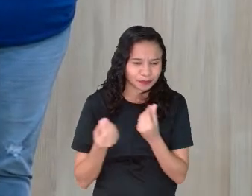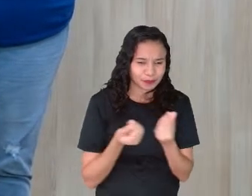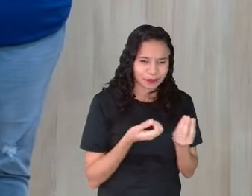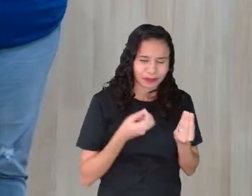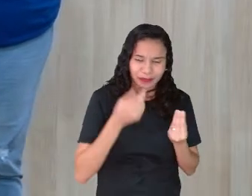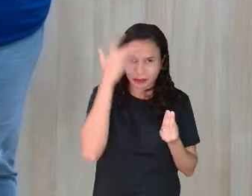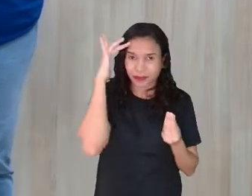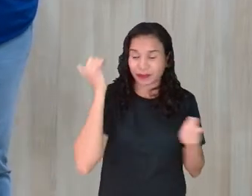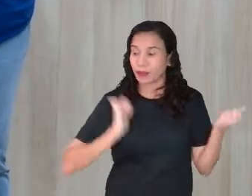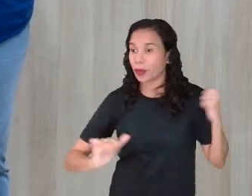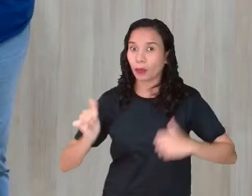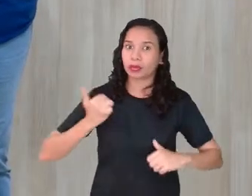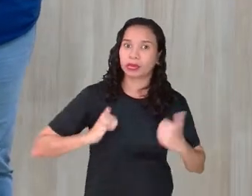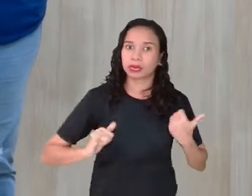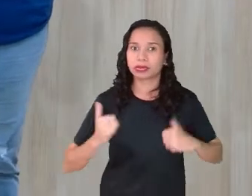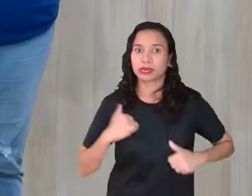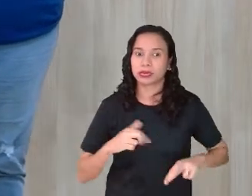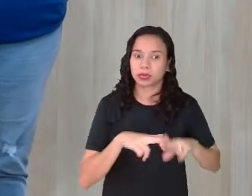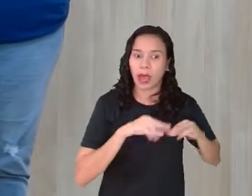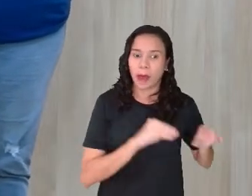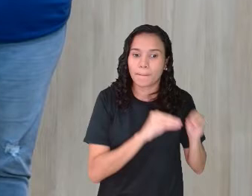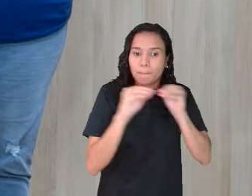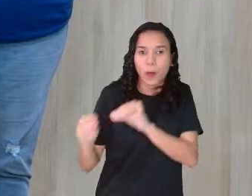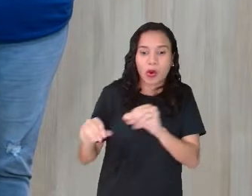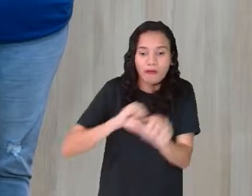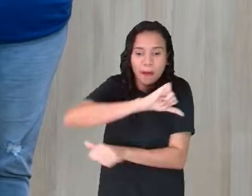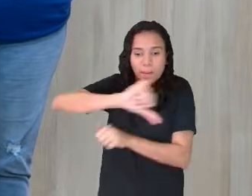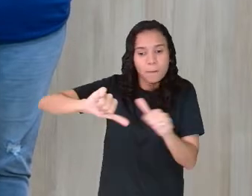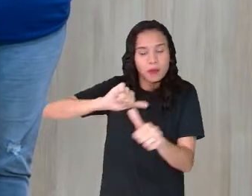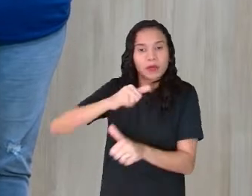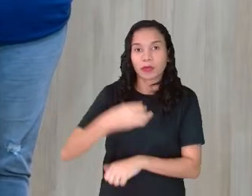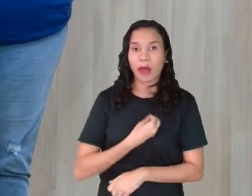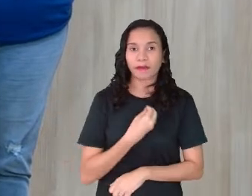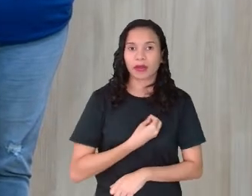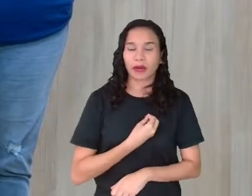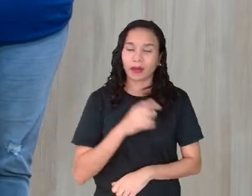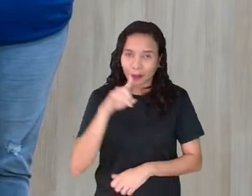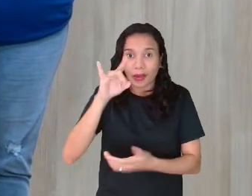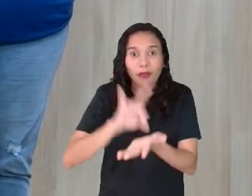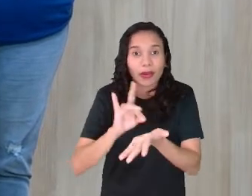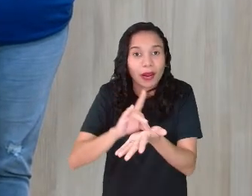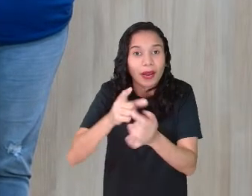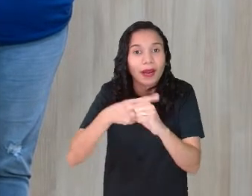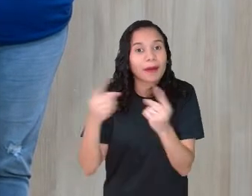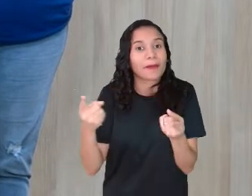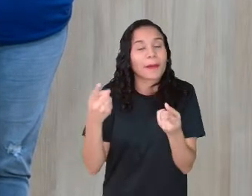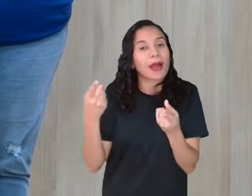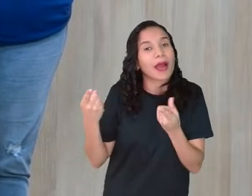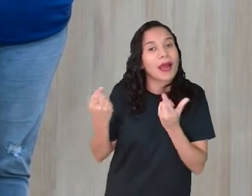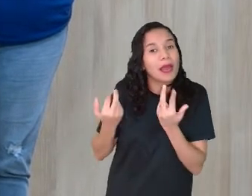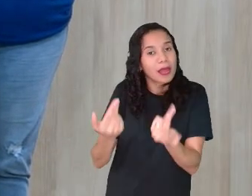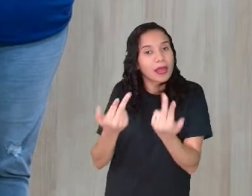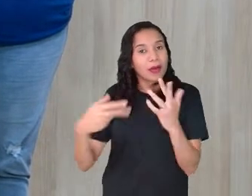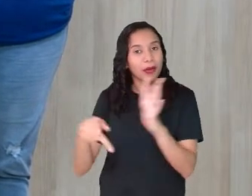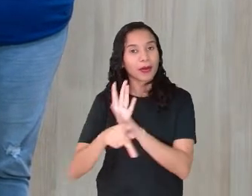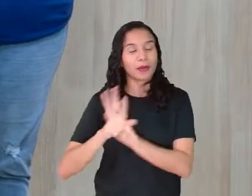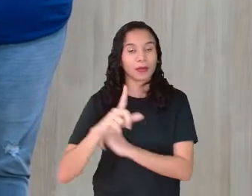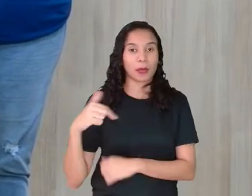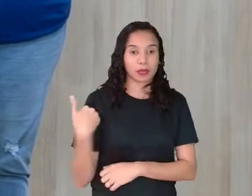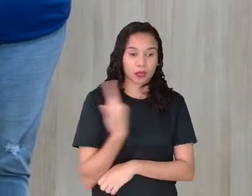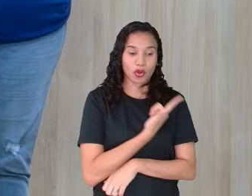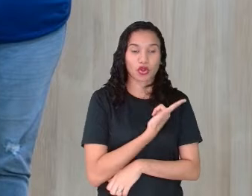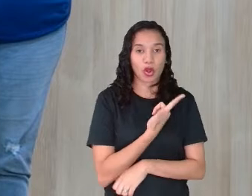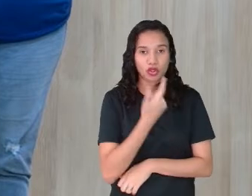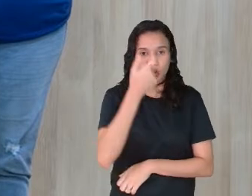você fica muito ansioso por conta daquela mudança na sua vida, não é verdade? Mas da mesma forma que a gente